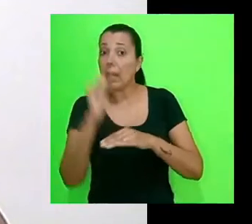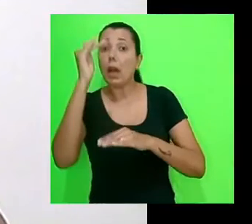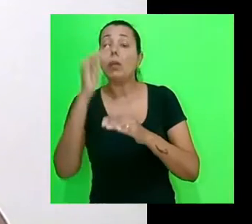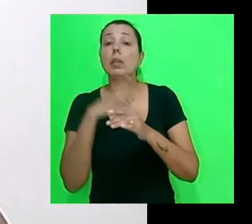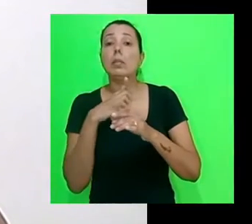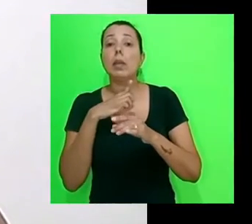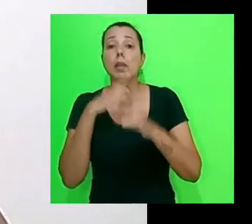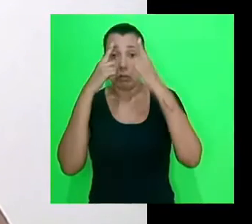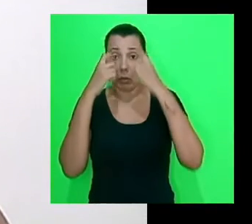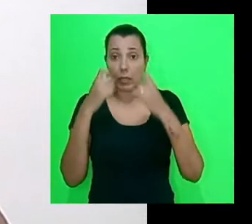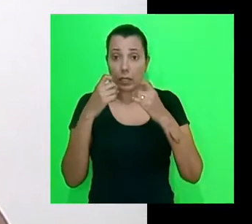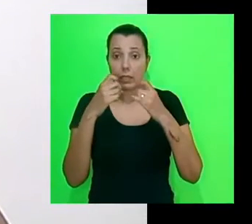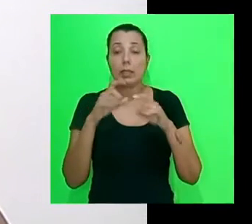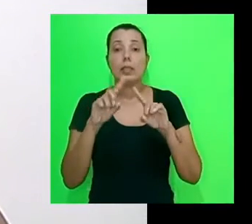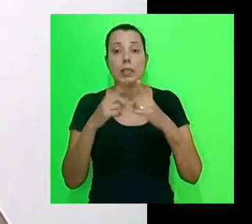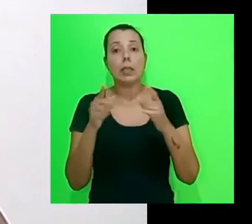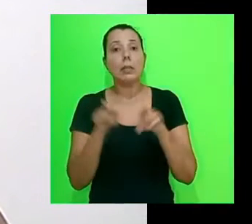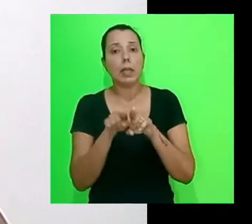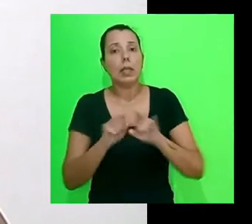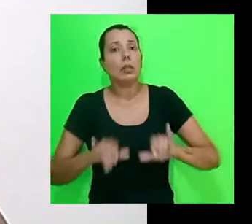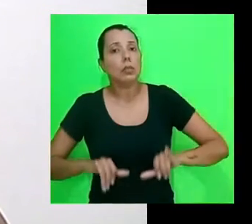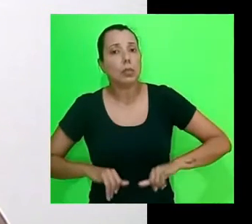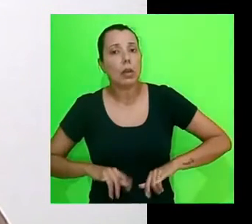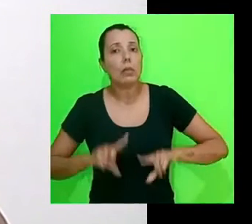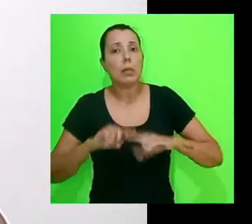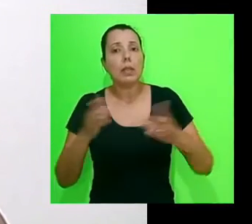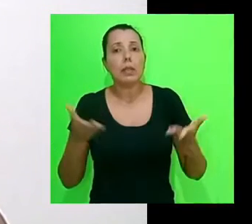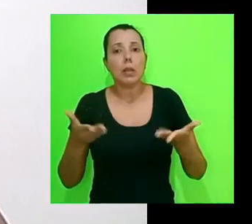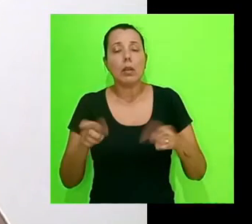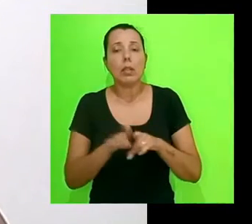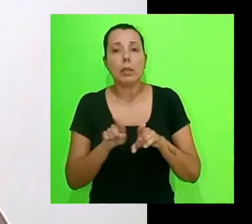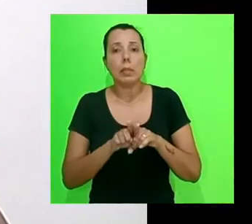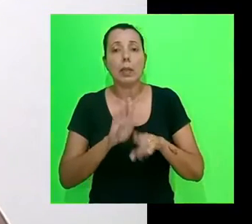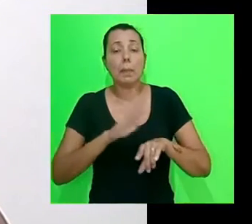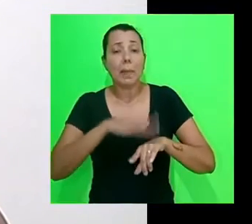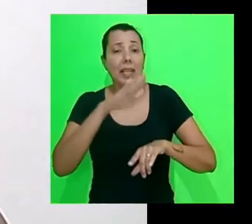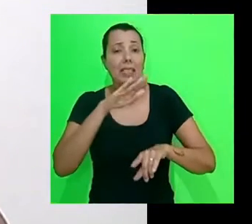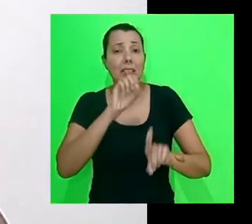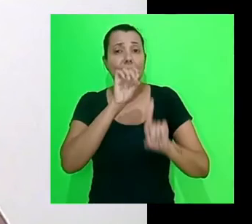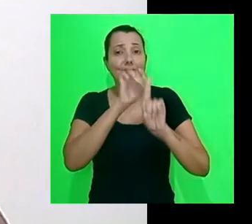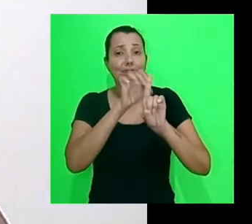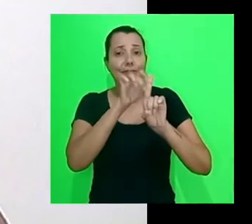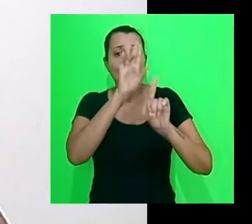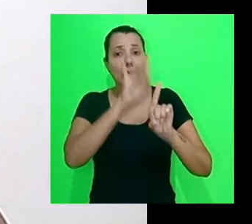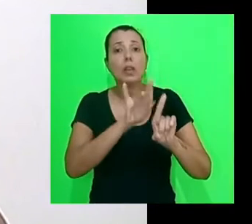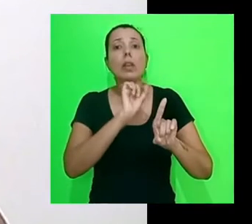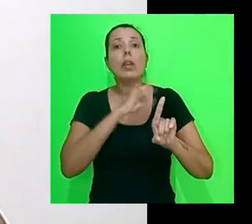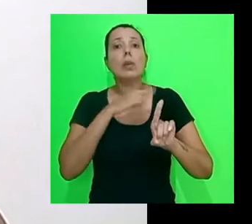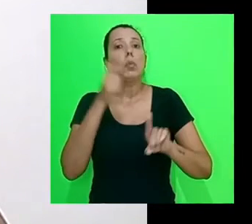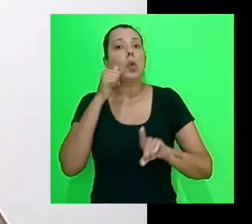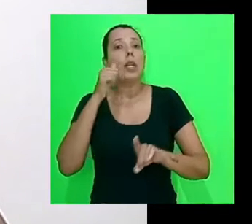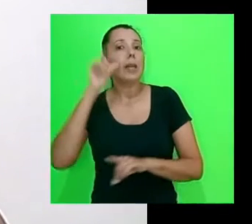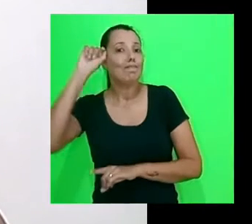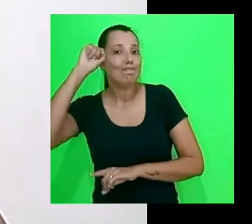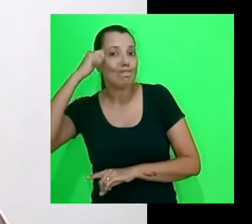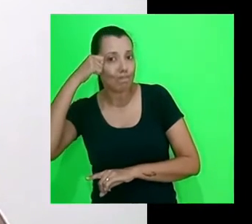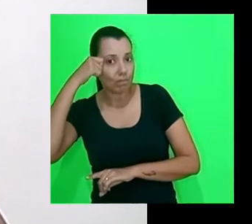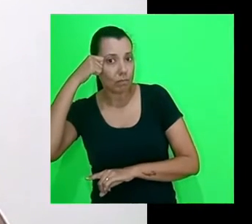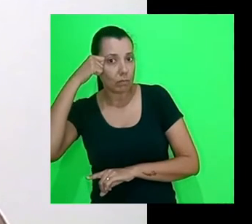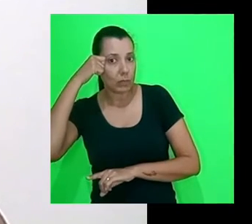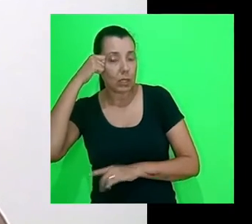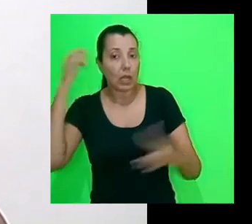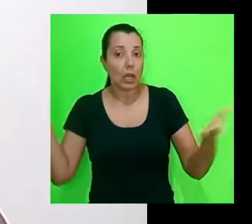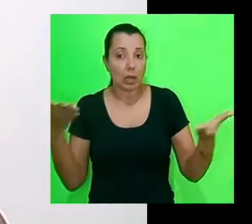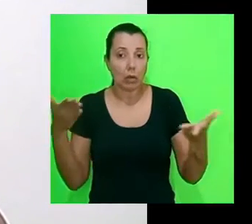que estão nos empregos de maior vulnerabilidade, como os empregos domésticos. Muitas realmente